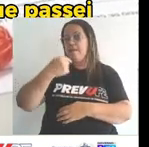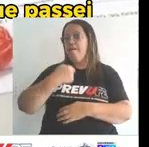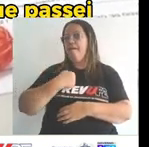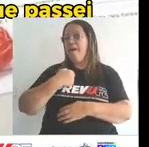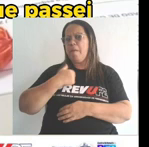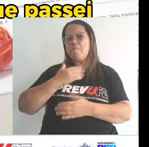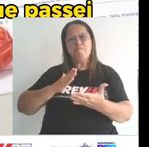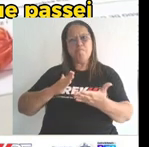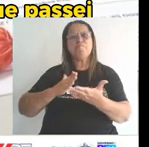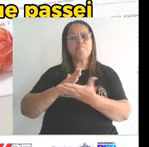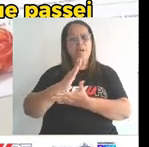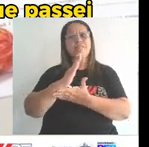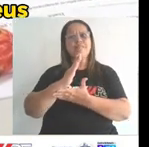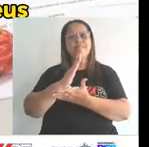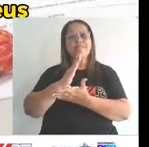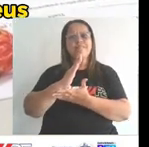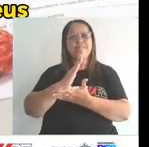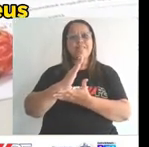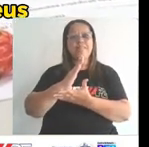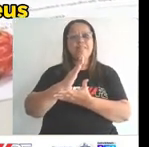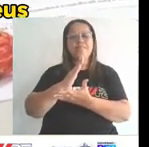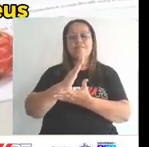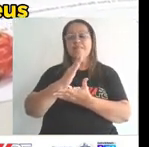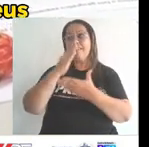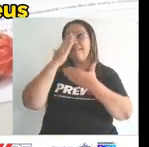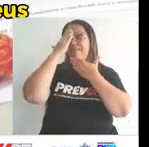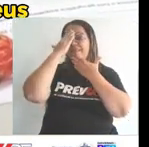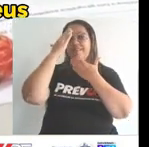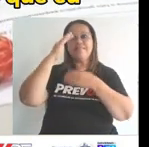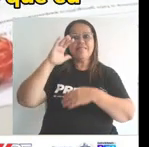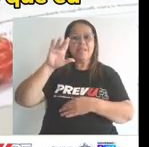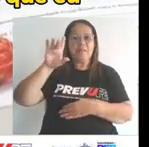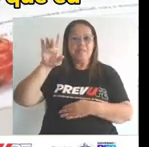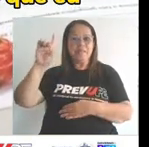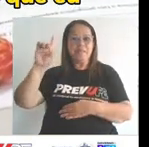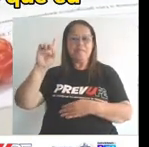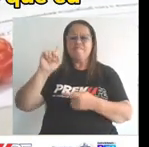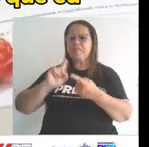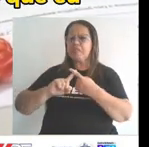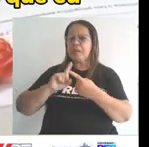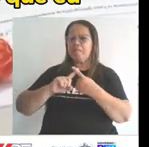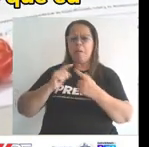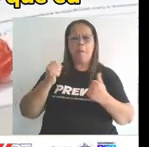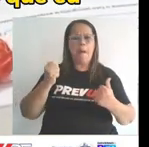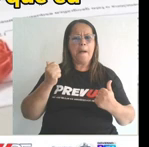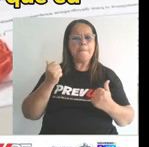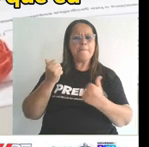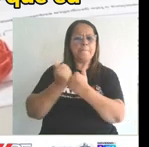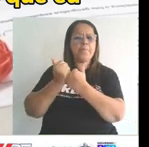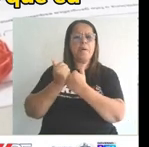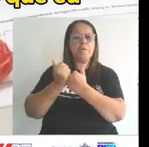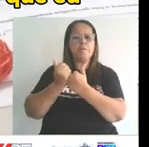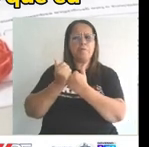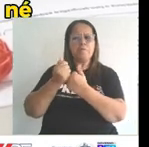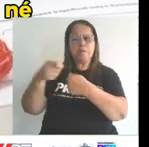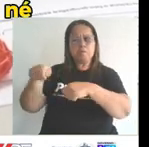que passei, né? Graças a Deus, graças a todo o apoio que eu tenho